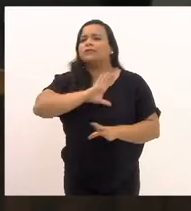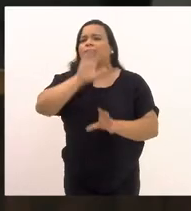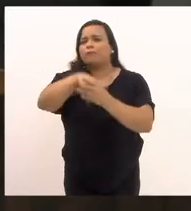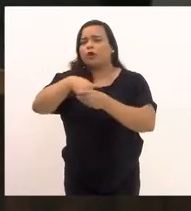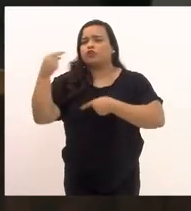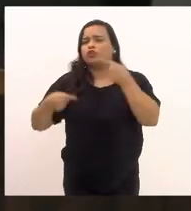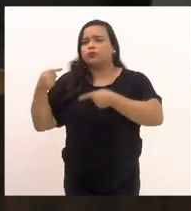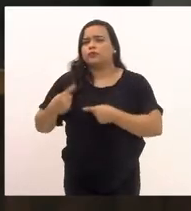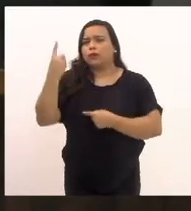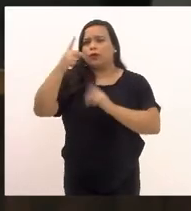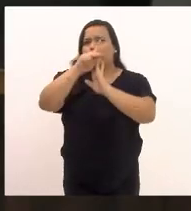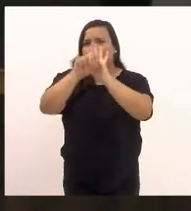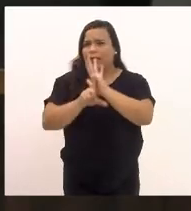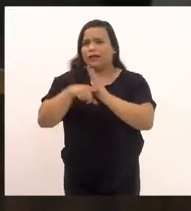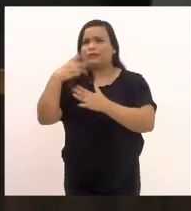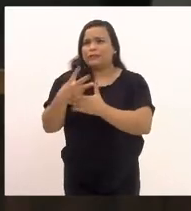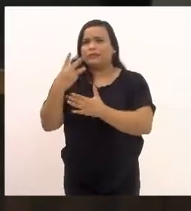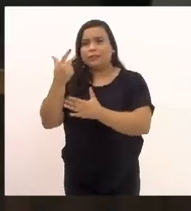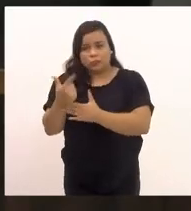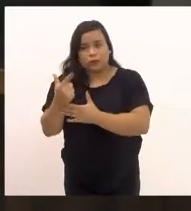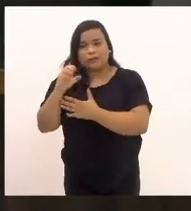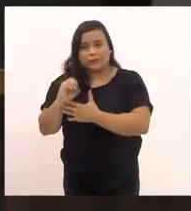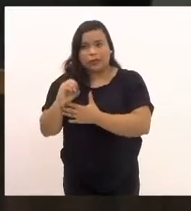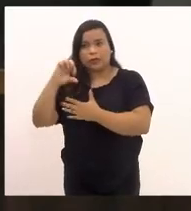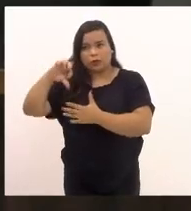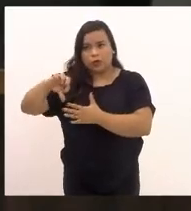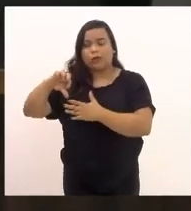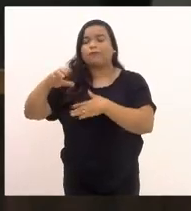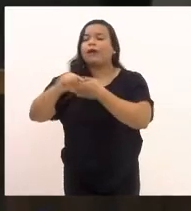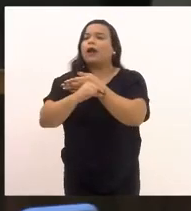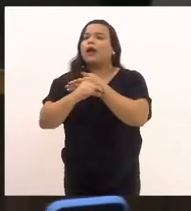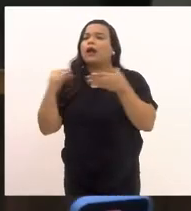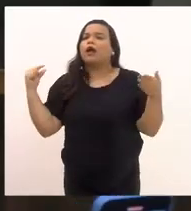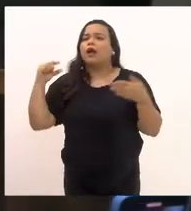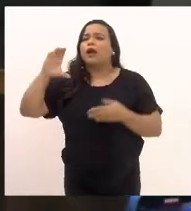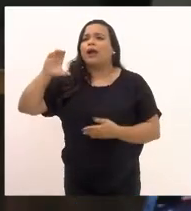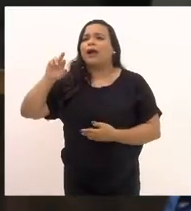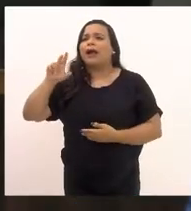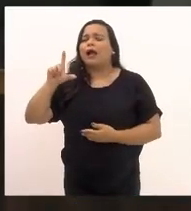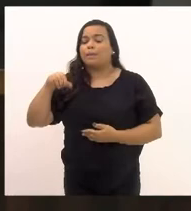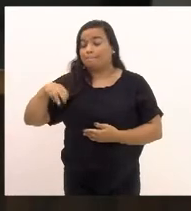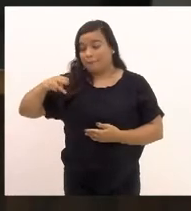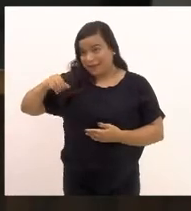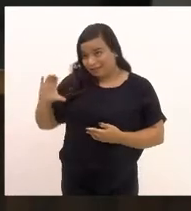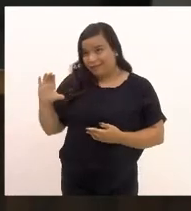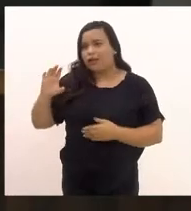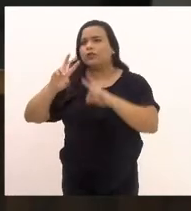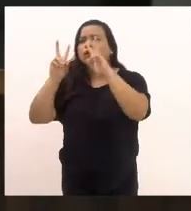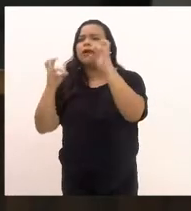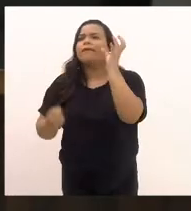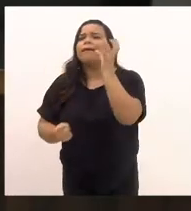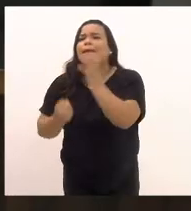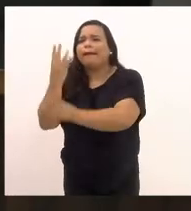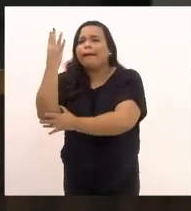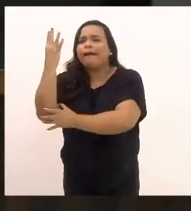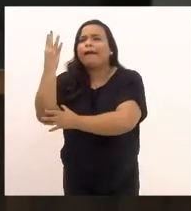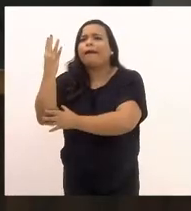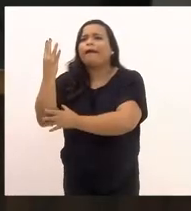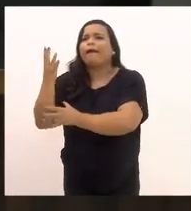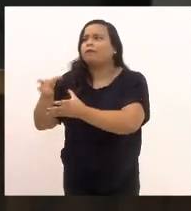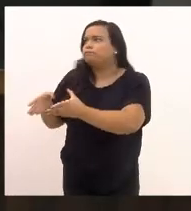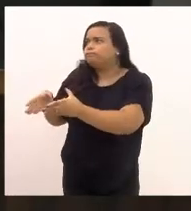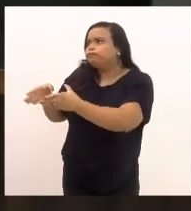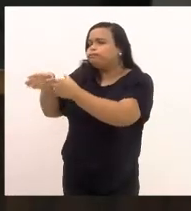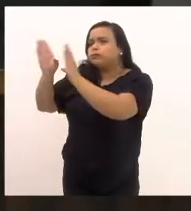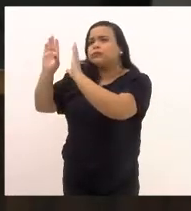única, projeto de lei 3209 de 20, de autoria do deputado Carlos Mink, que dispõe sobre a criação do Monumento Natural Estadual da Serra